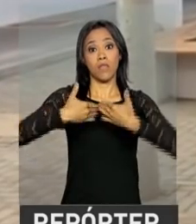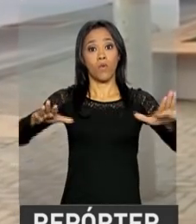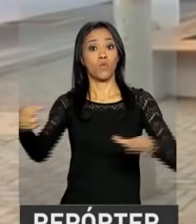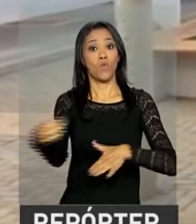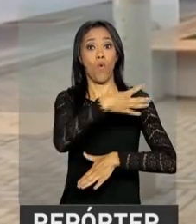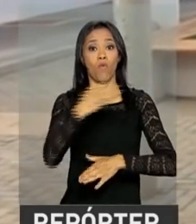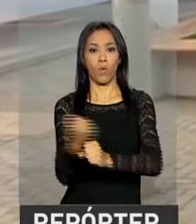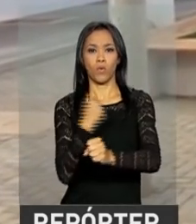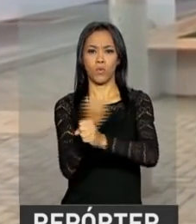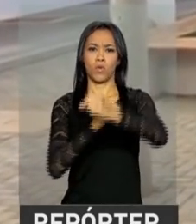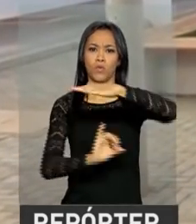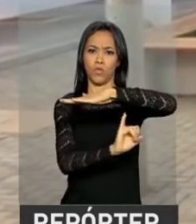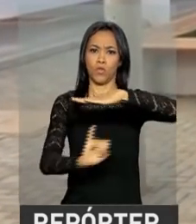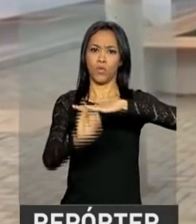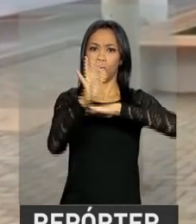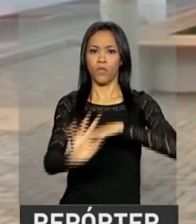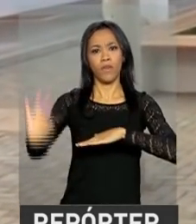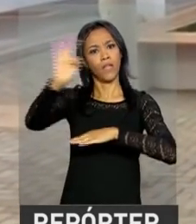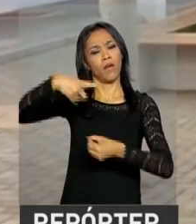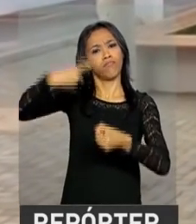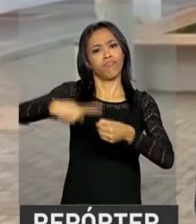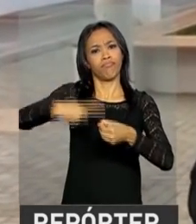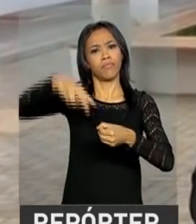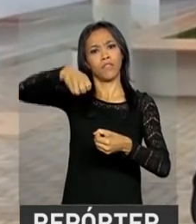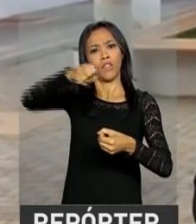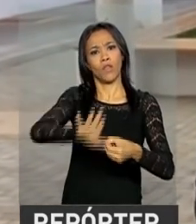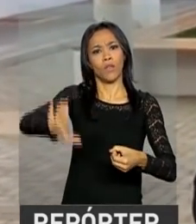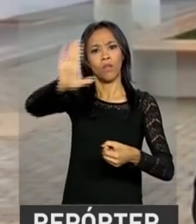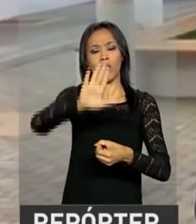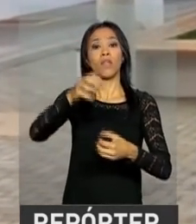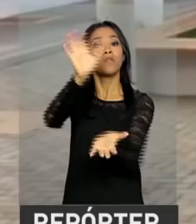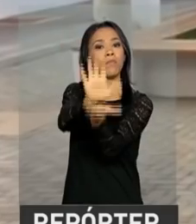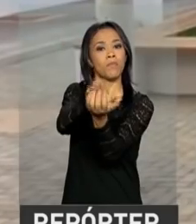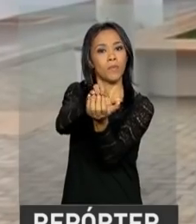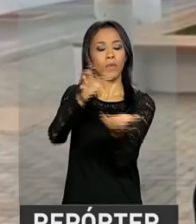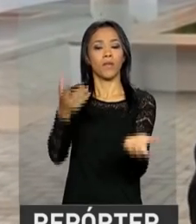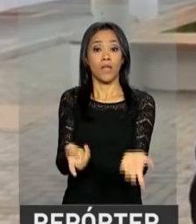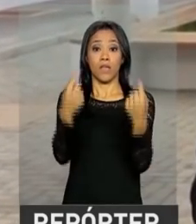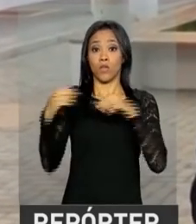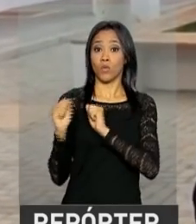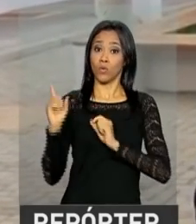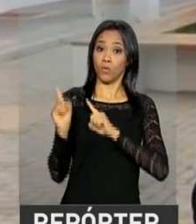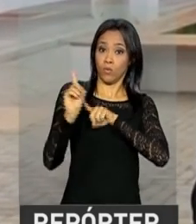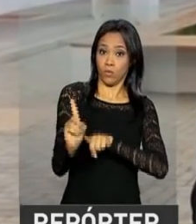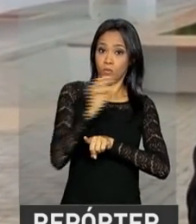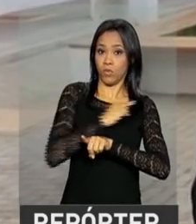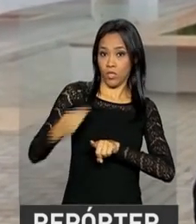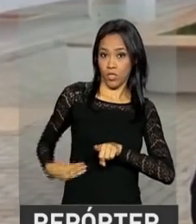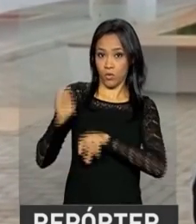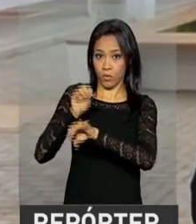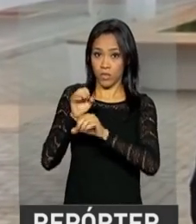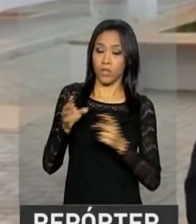do campus do Instituto Federal do Sertão Pernambucano. O presidente estará acompanhado pelo ministro da Educação, Mendonça Filho,